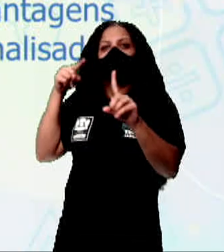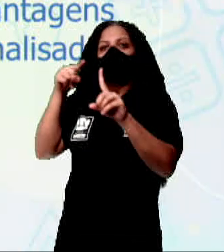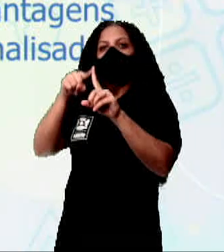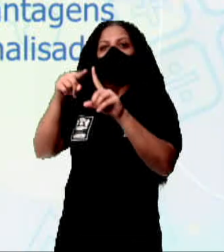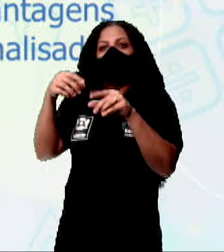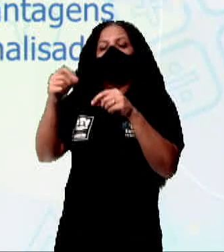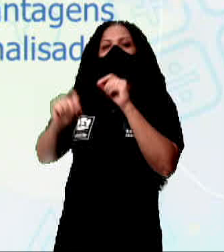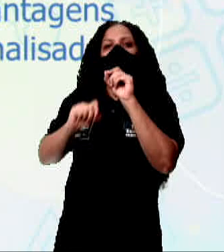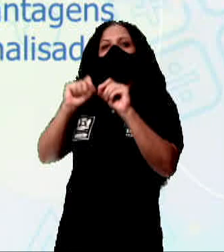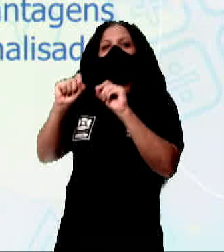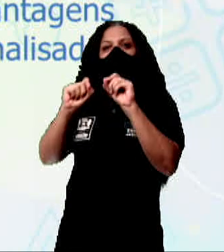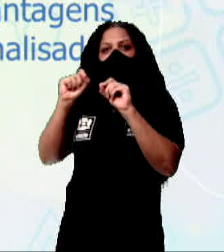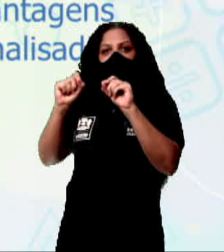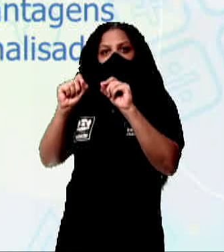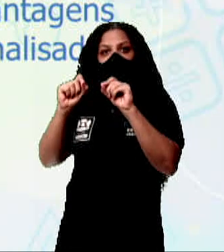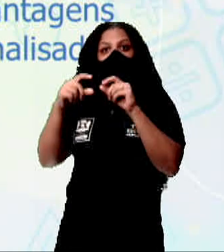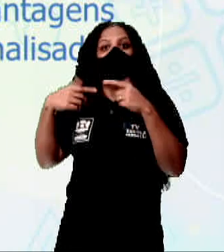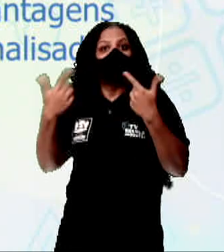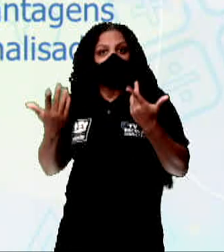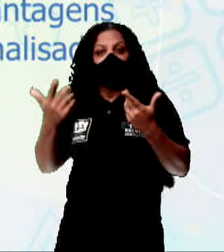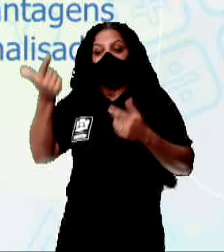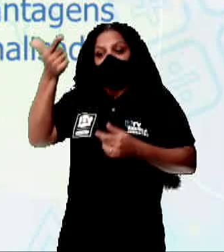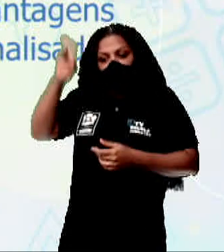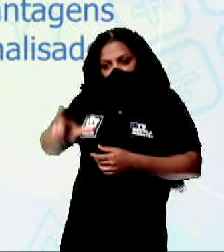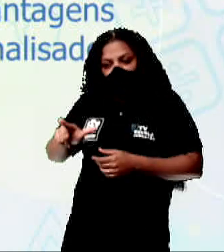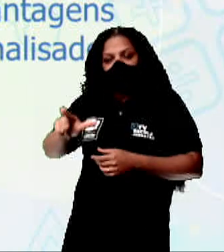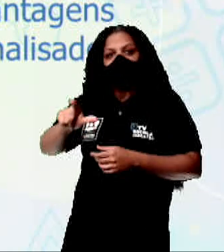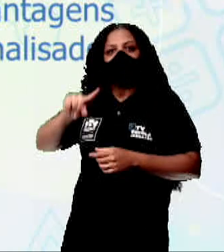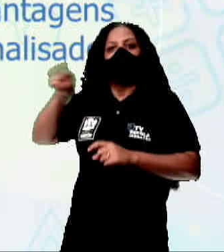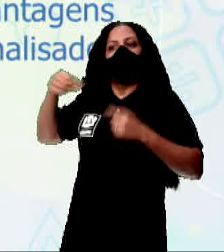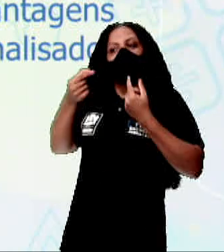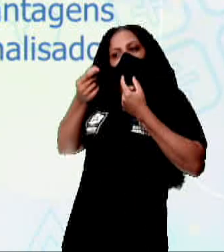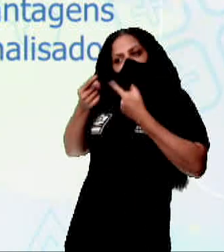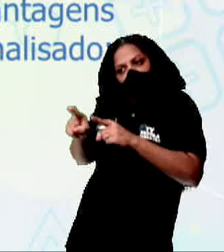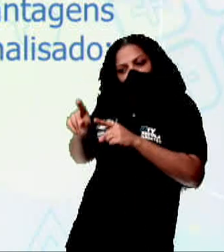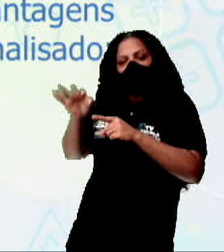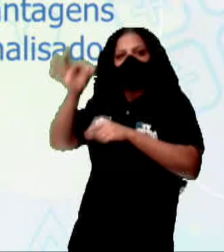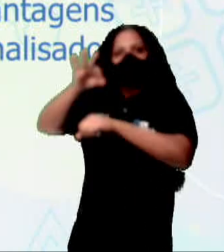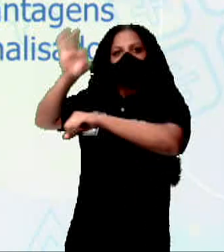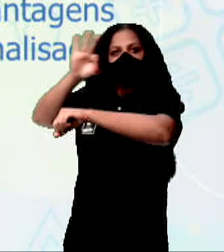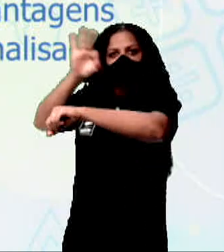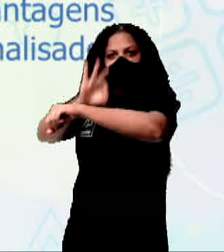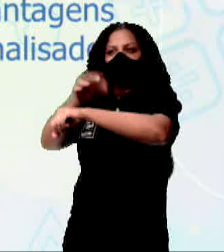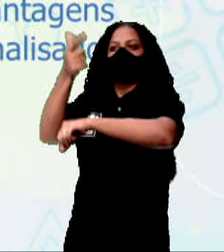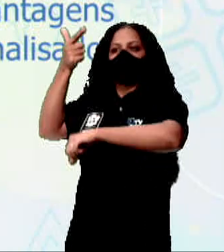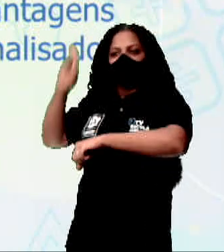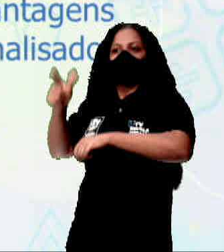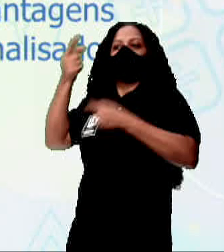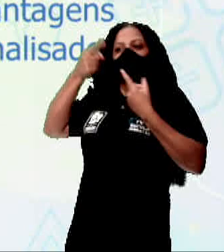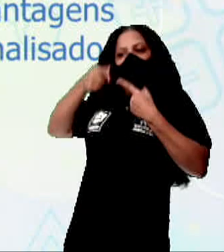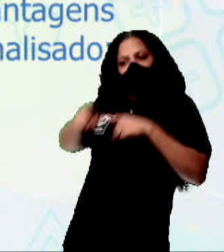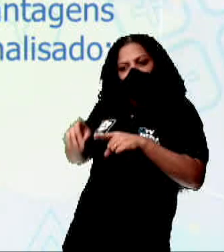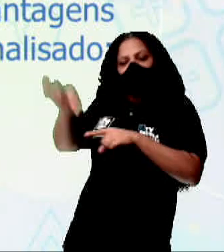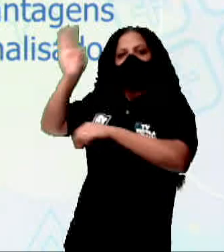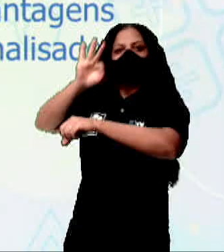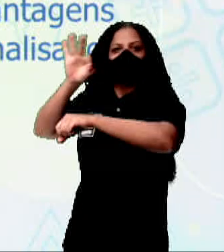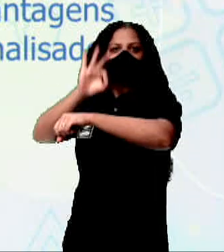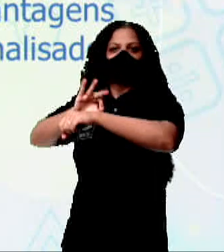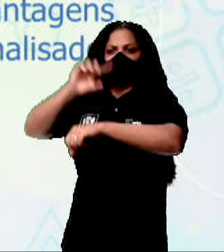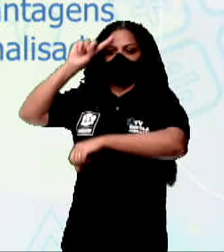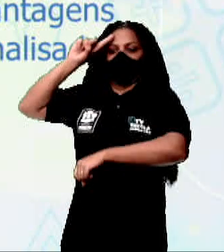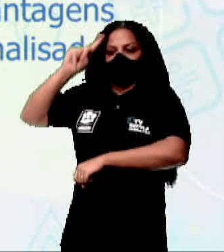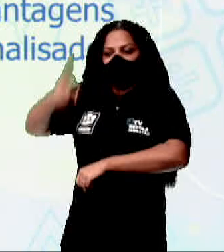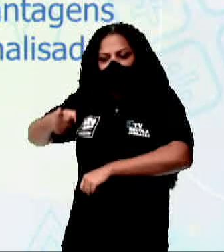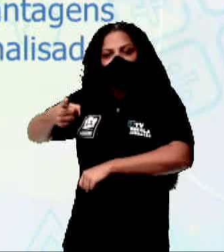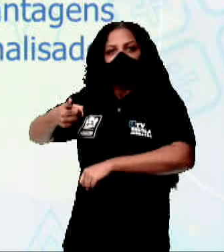contra os insetos. Contra os insetos. Ele dá a certeza, né, usa-se a certeza em forma de imperativo para